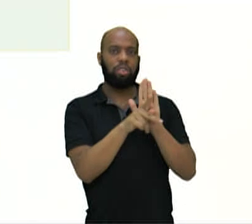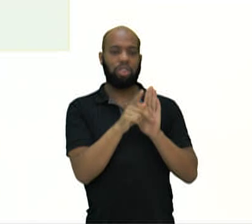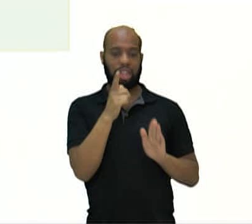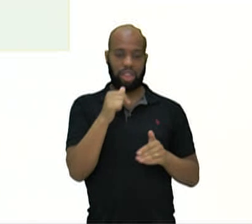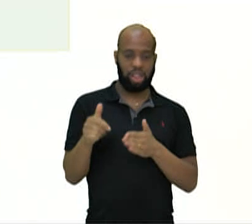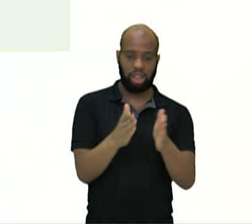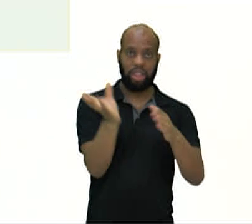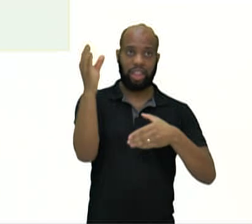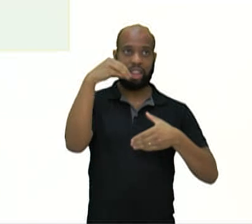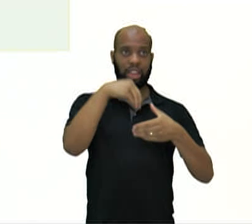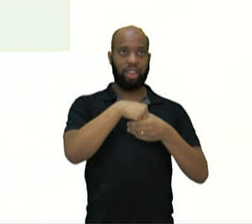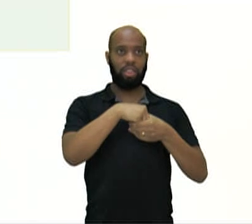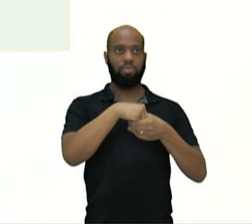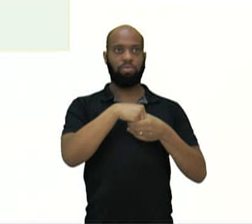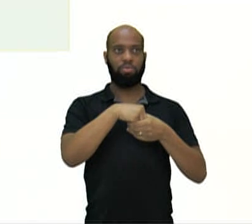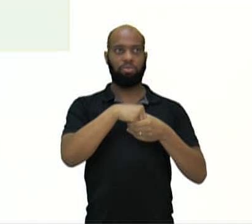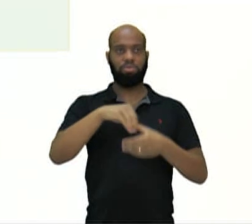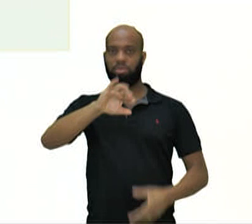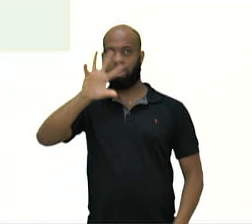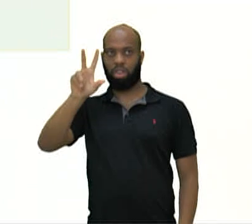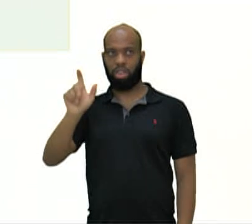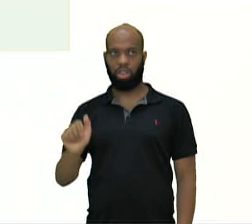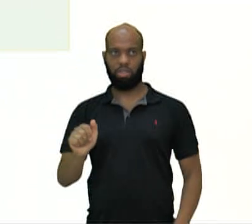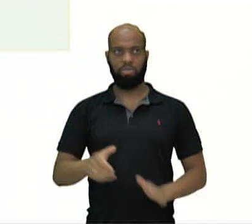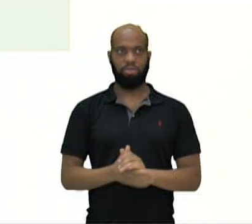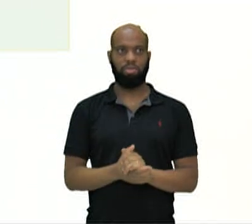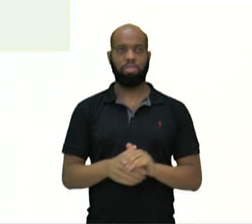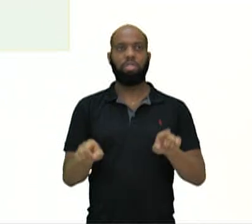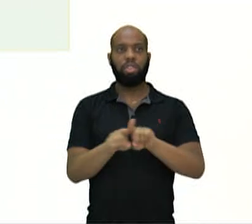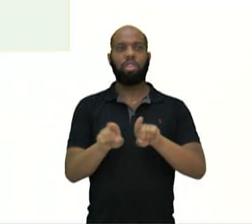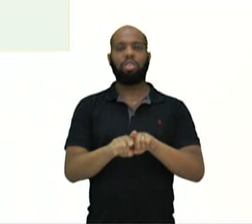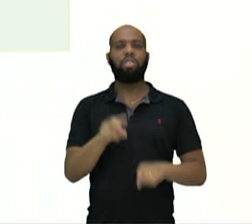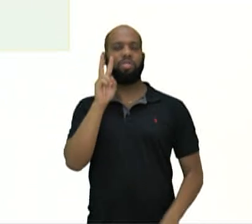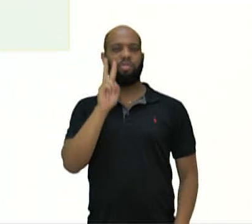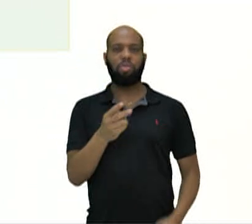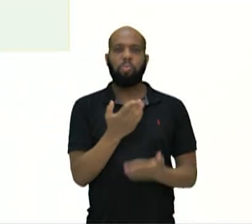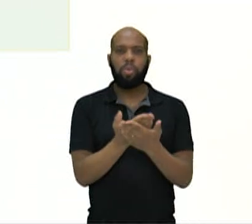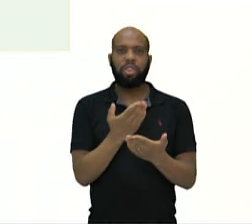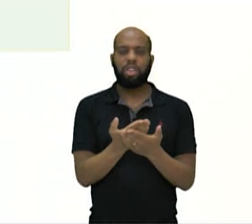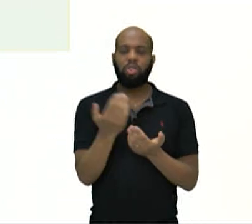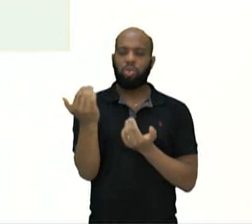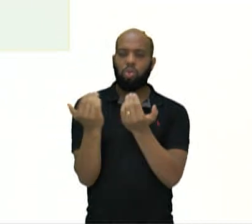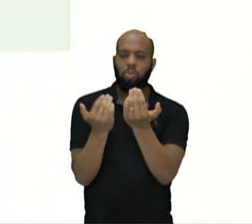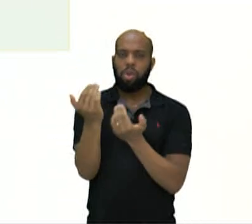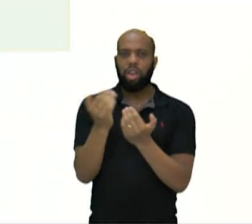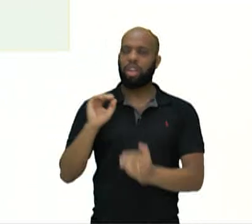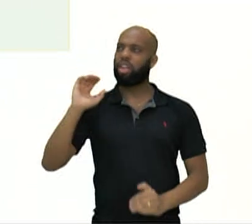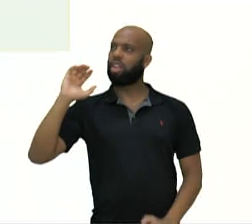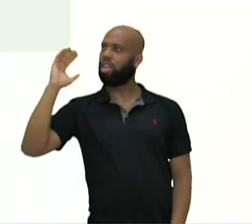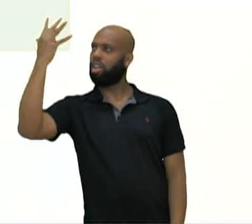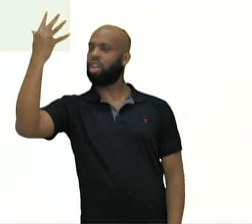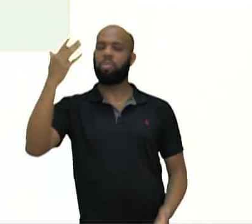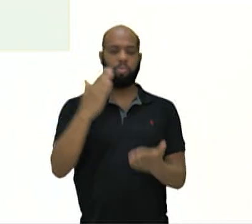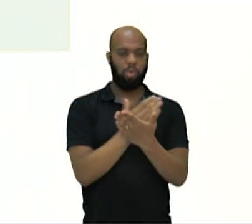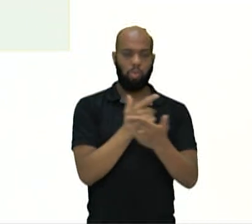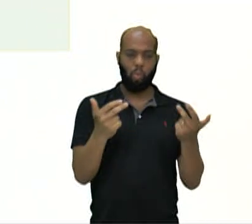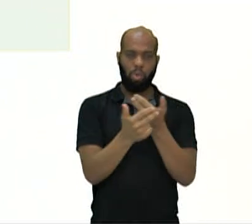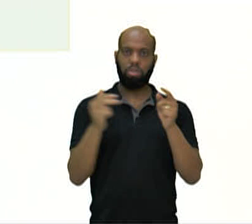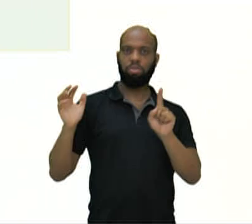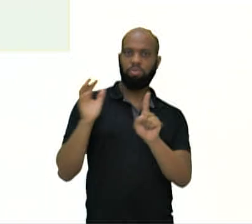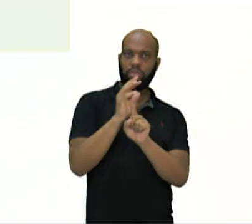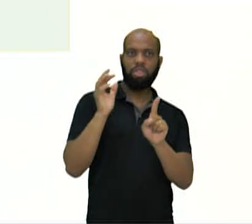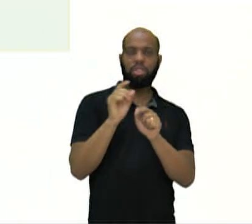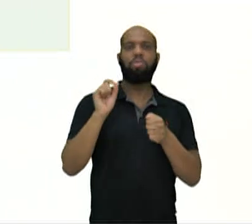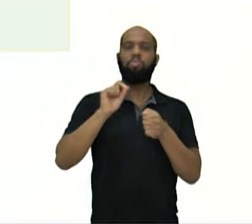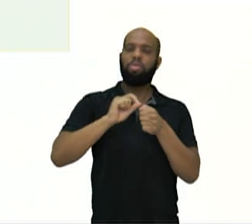África. Também nós vimos na aula anterior a comparação do clima, vimos alguns fatores climáticos que fazem